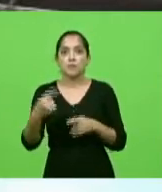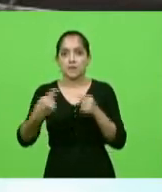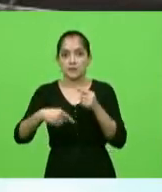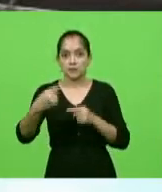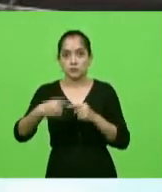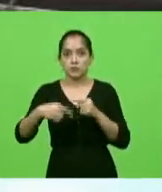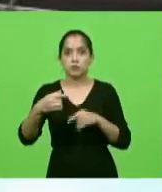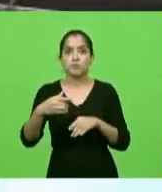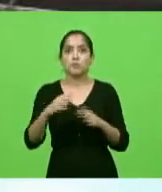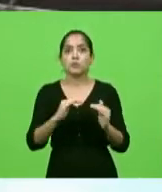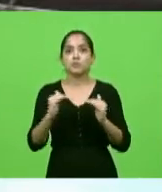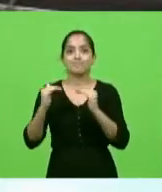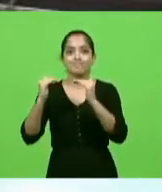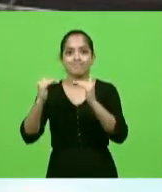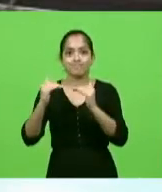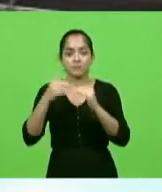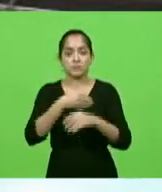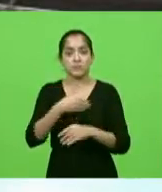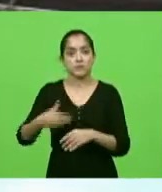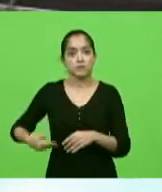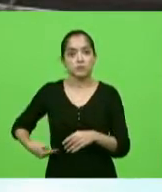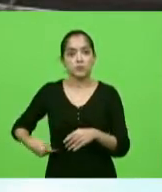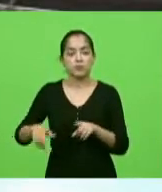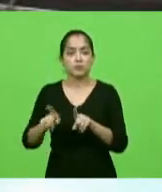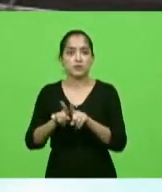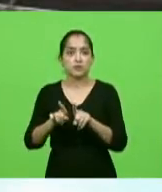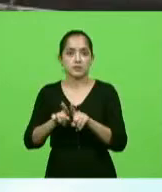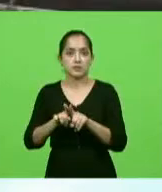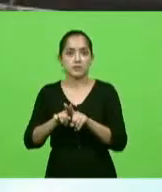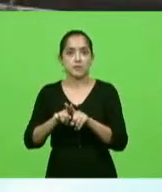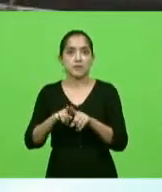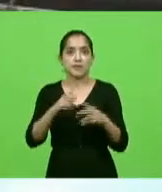República instalado na responsabilidade